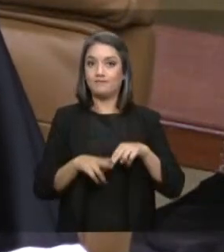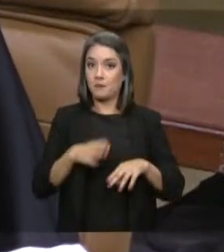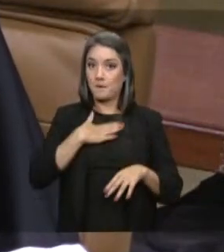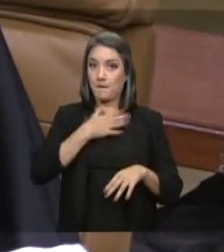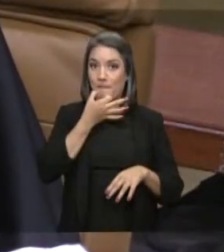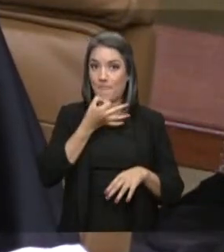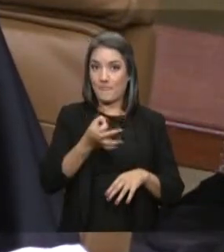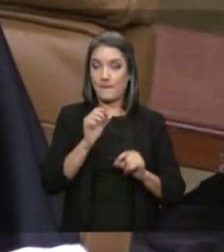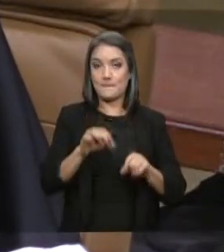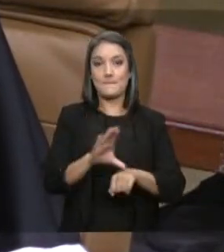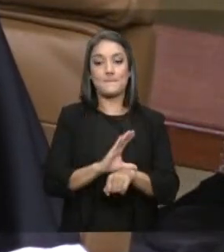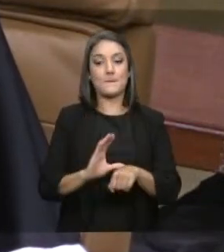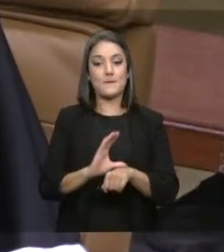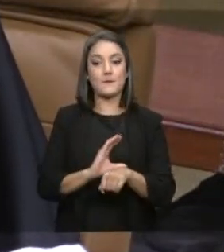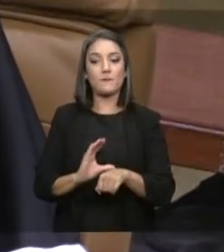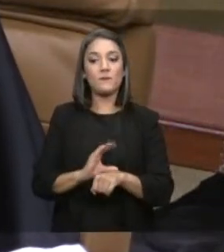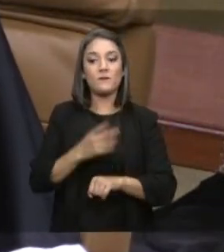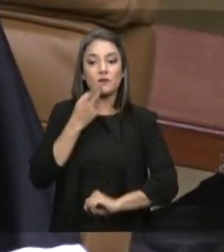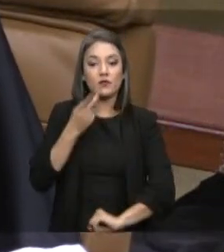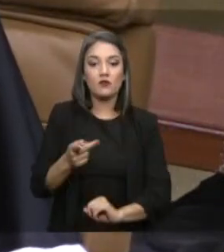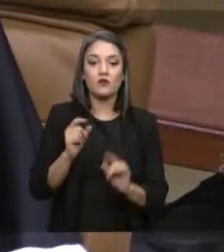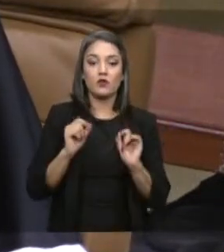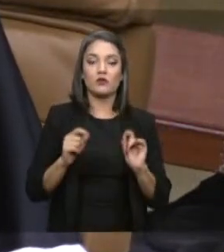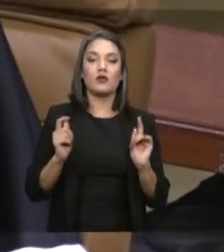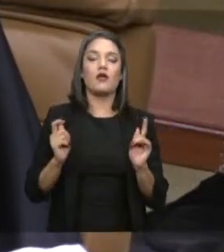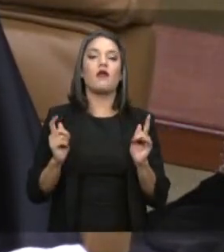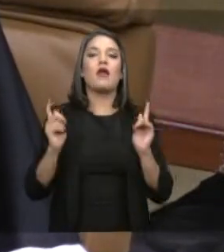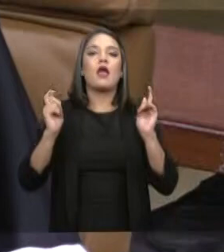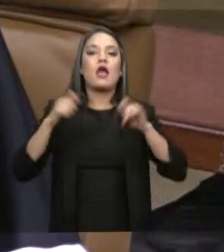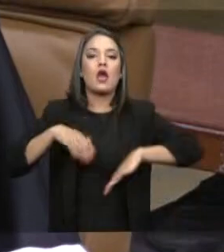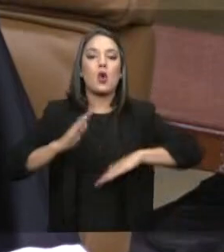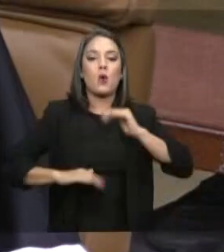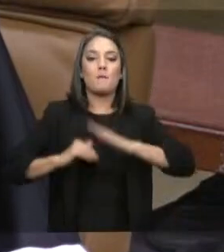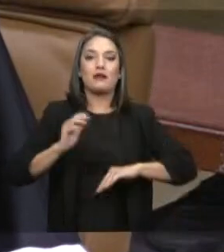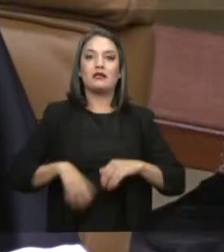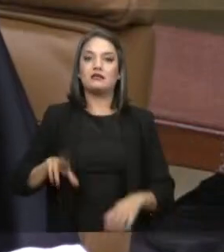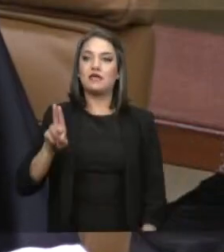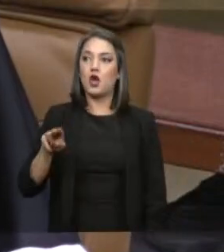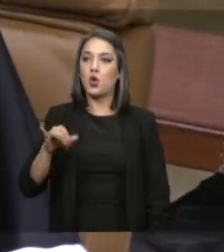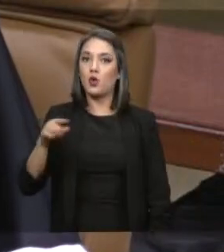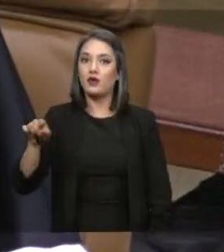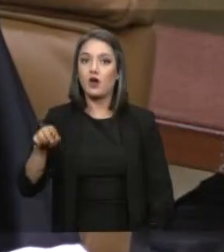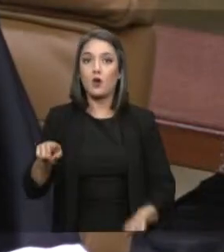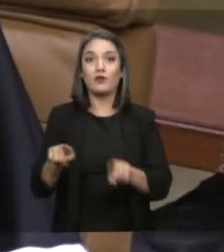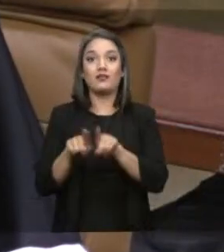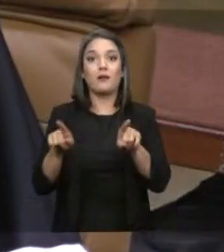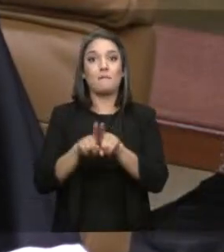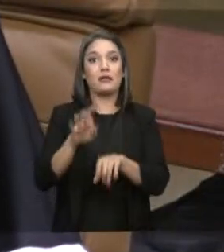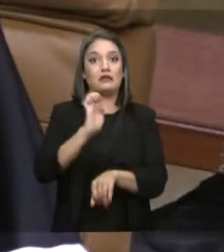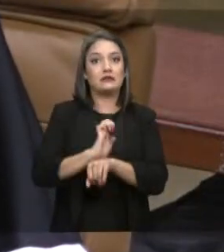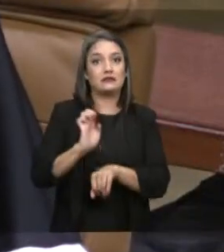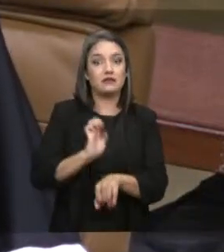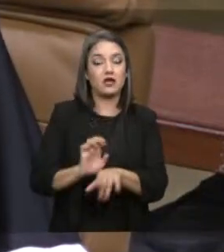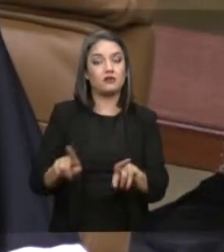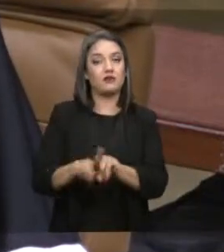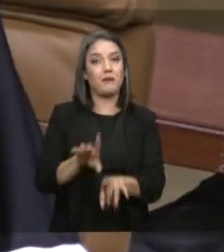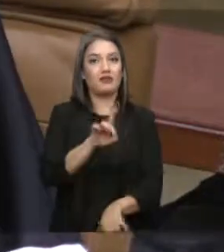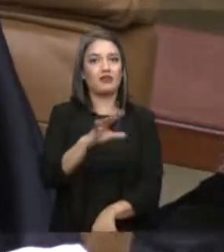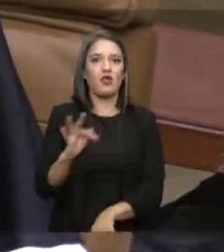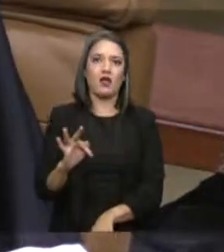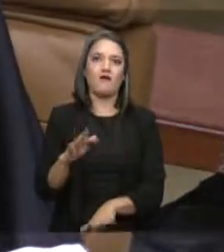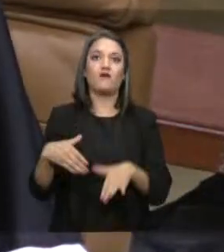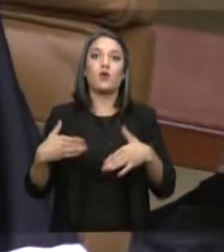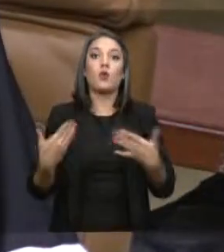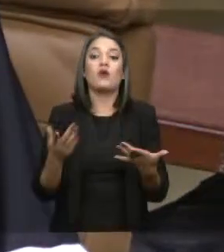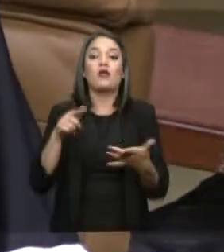a constituição estabelece competir concorrentemente a união aos Estados Distrito Federal legislação e defesa